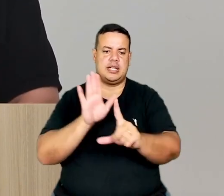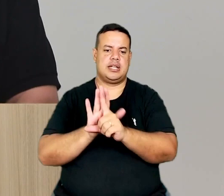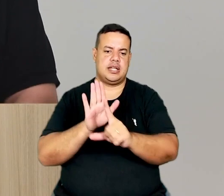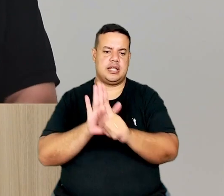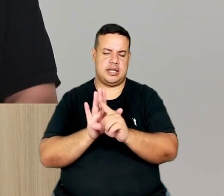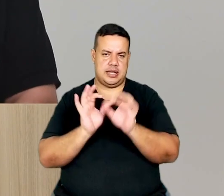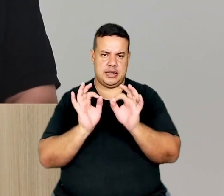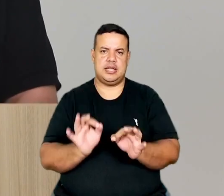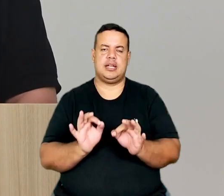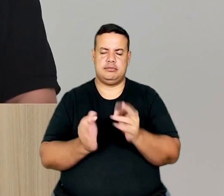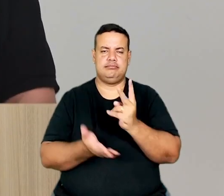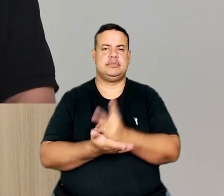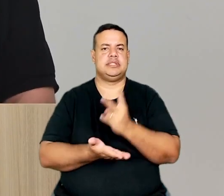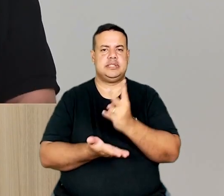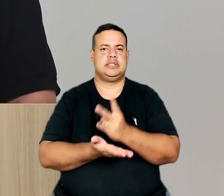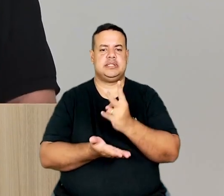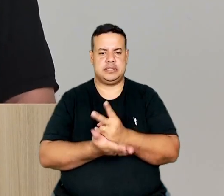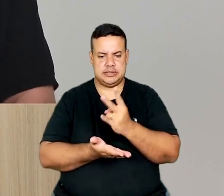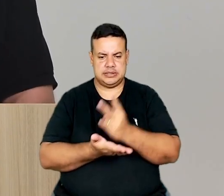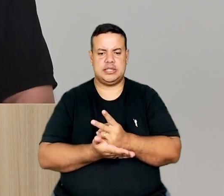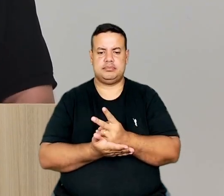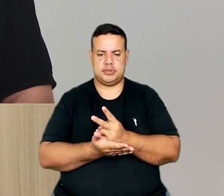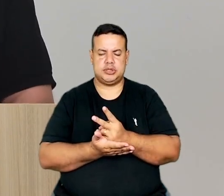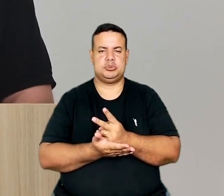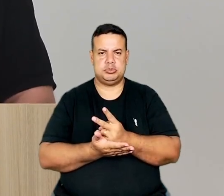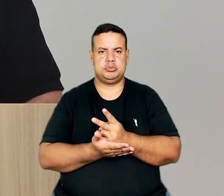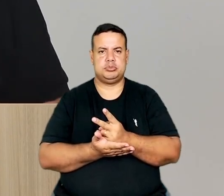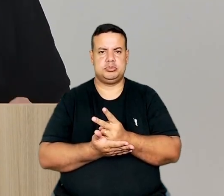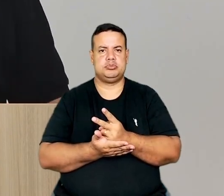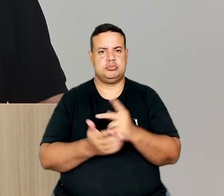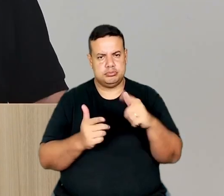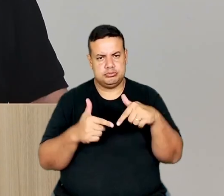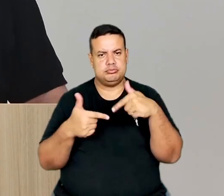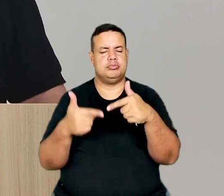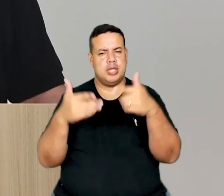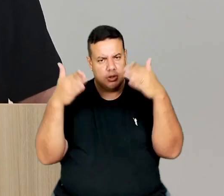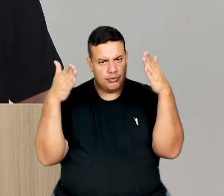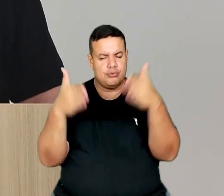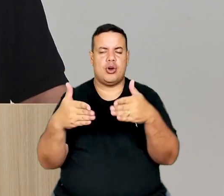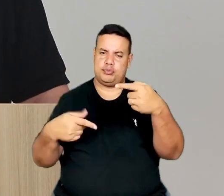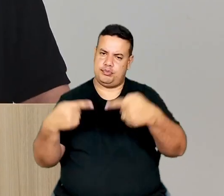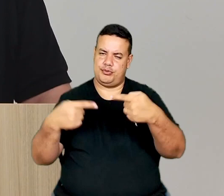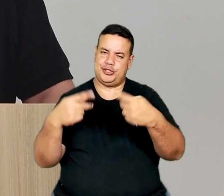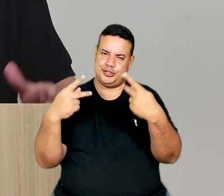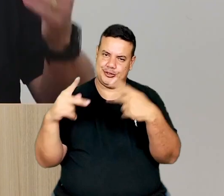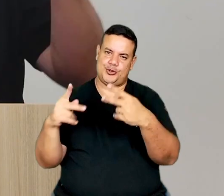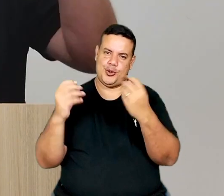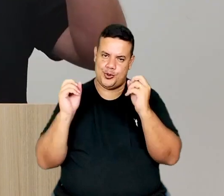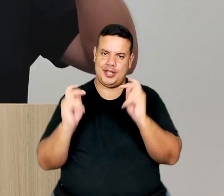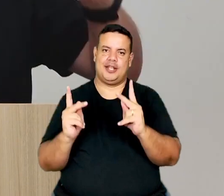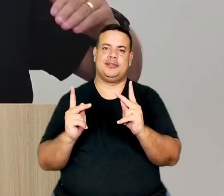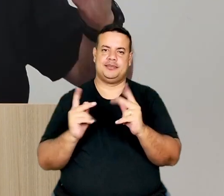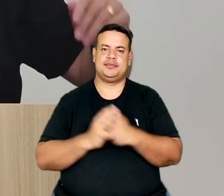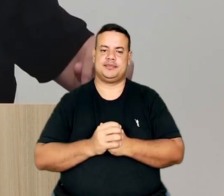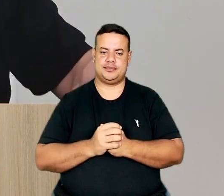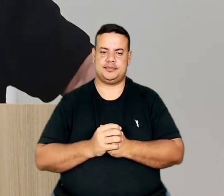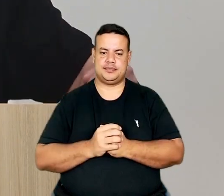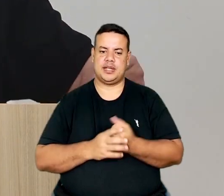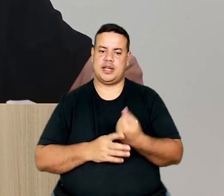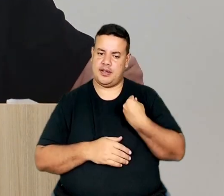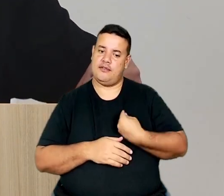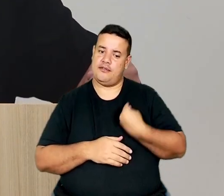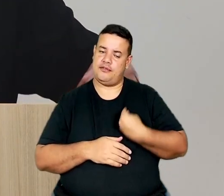né, sempre postado, sempre, né, com foco nas suas políticas aí. né? Mas a vida futura a